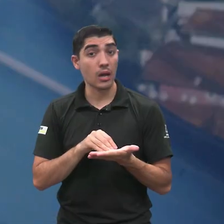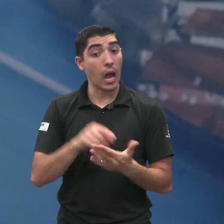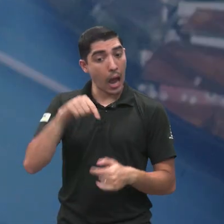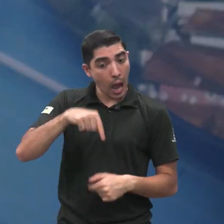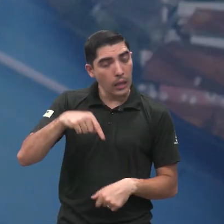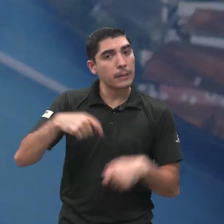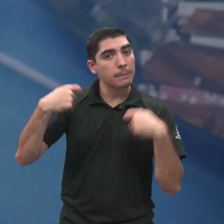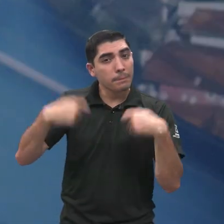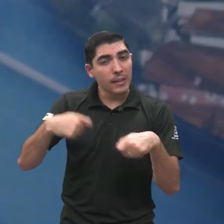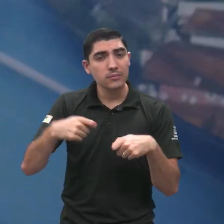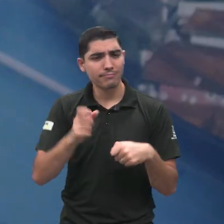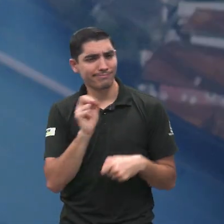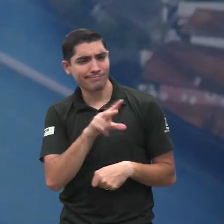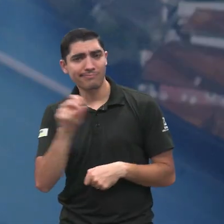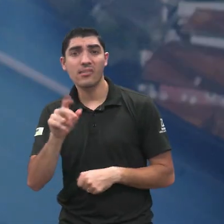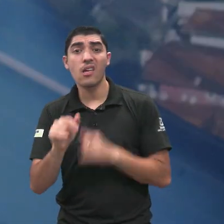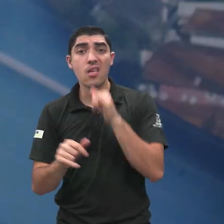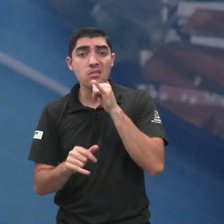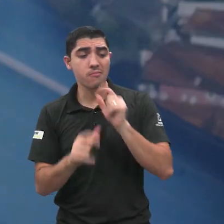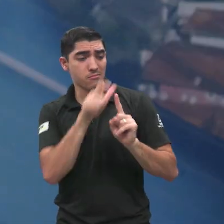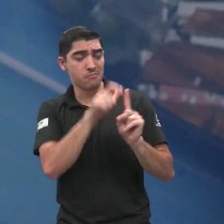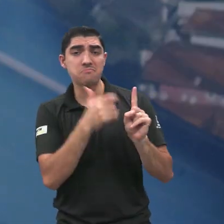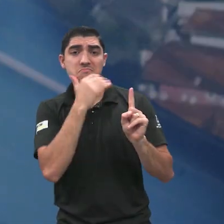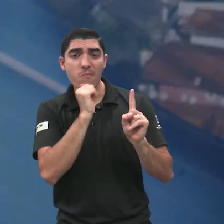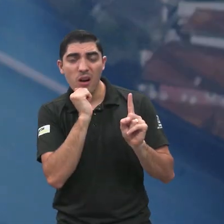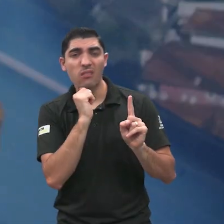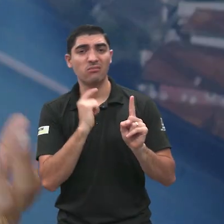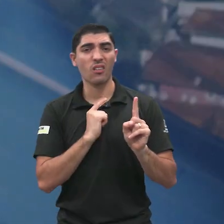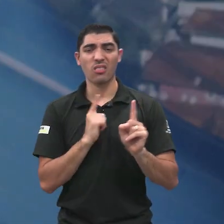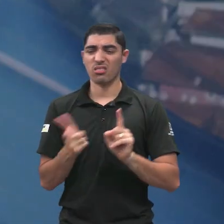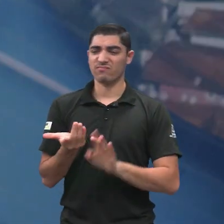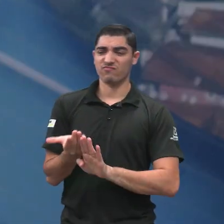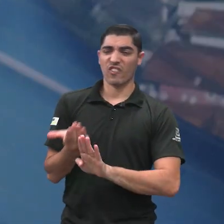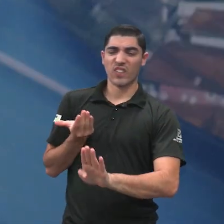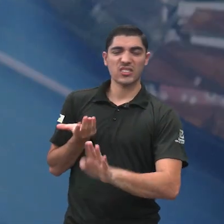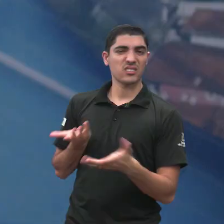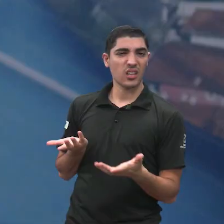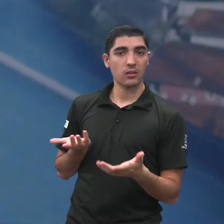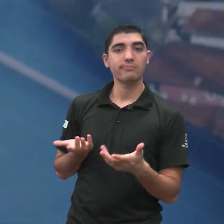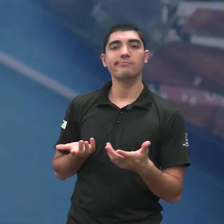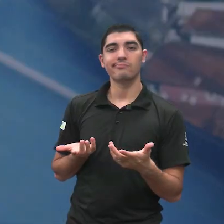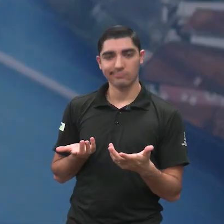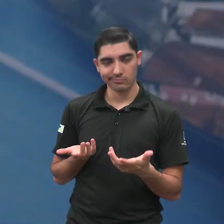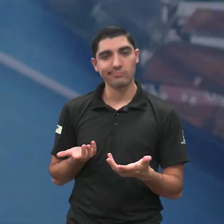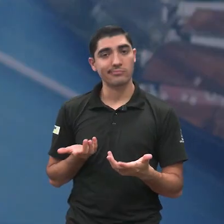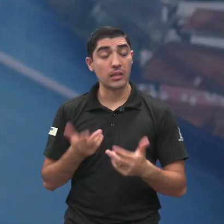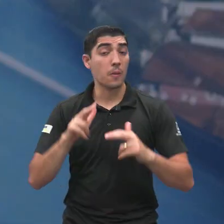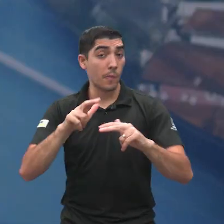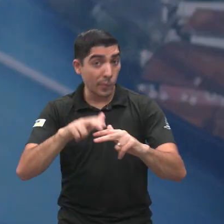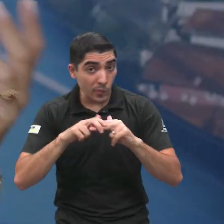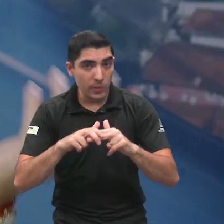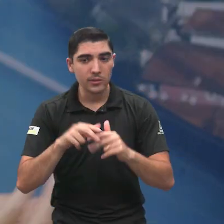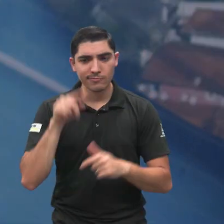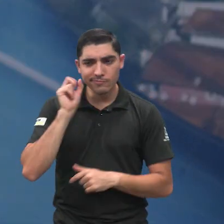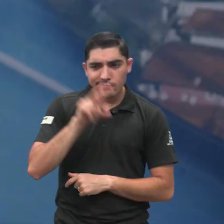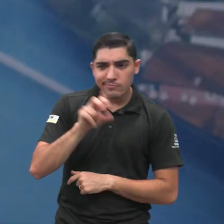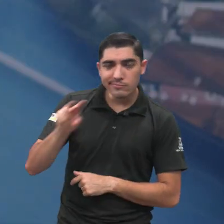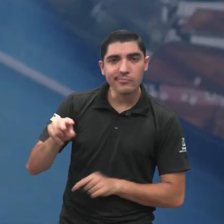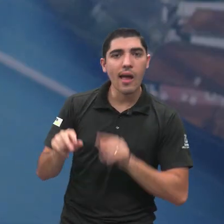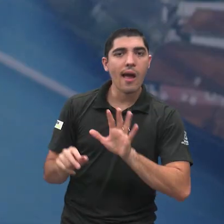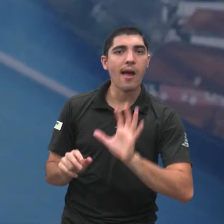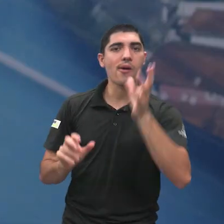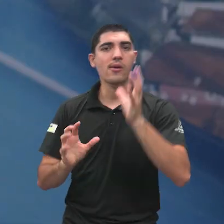mais afastamento dos pais. Então, é cada vez mais processos, né? Cada vez que a gente vê, são processos de tudo que é